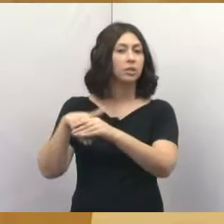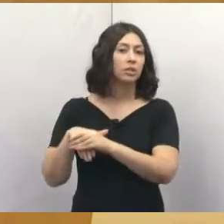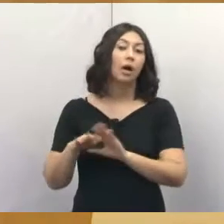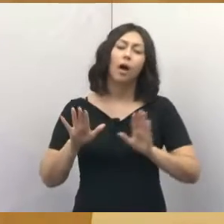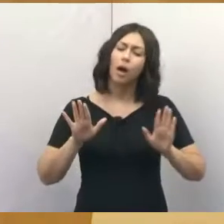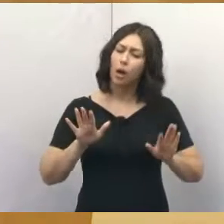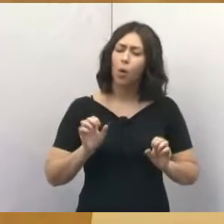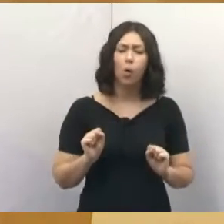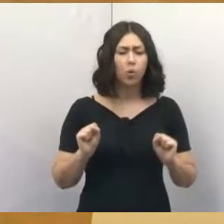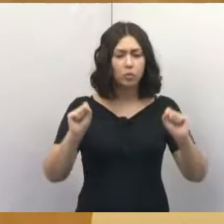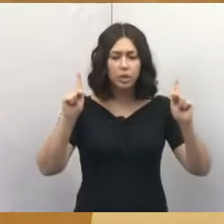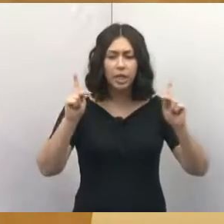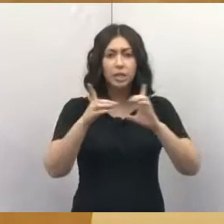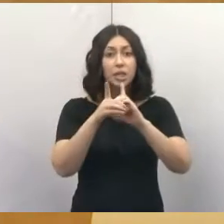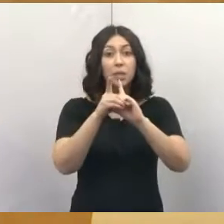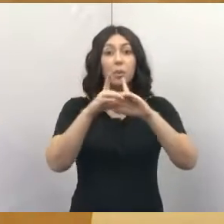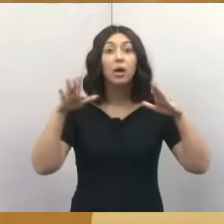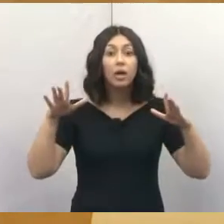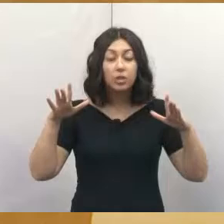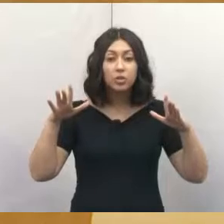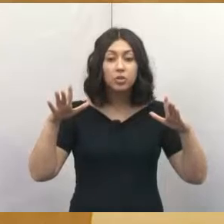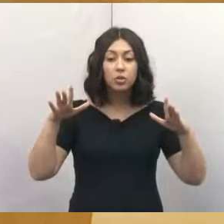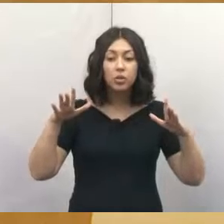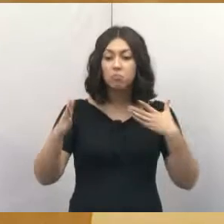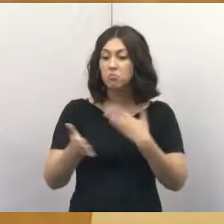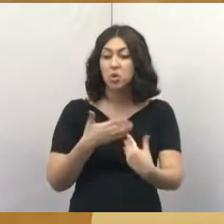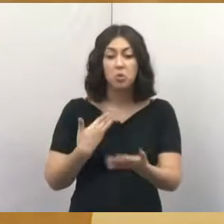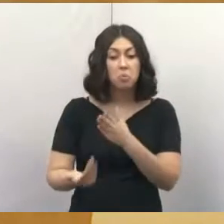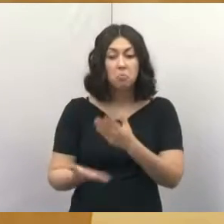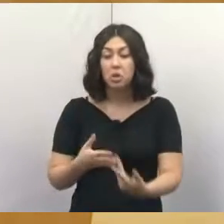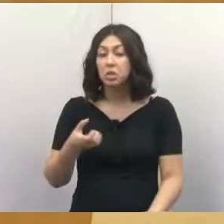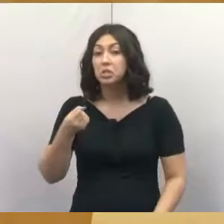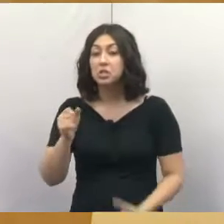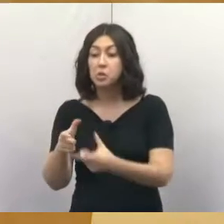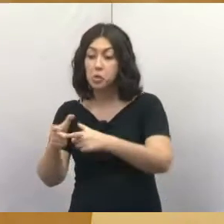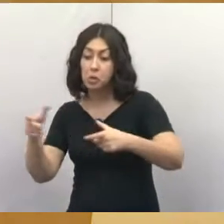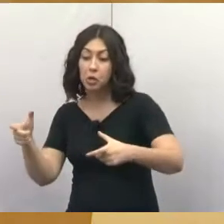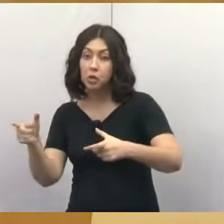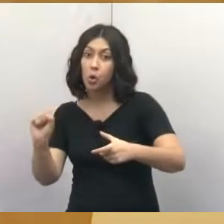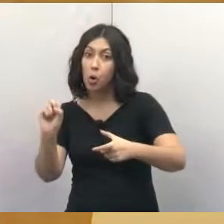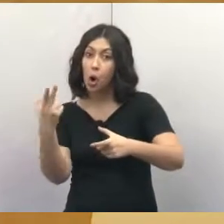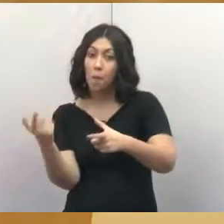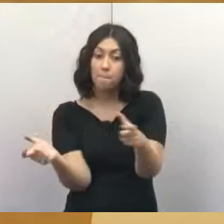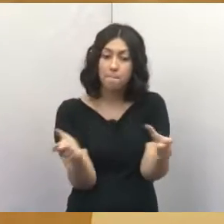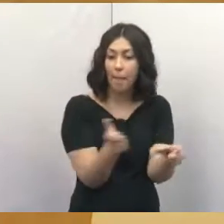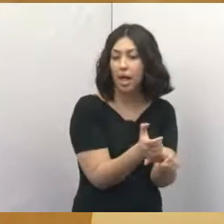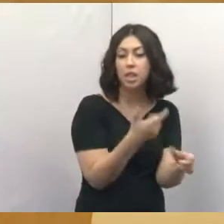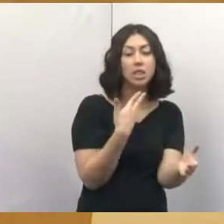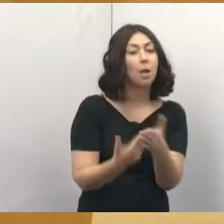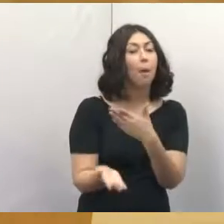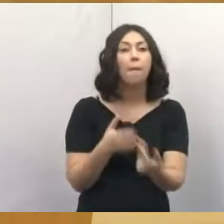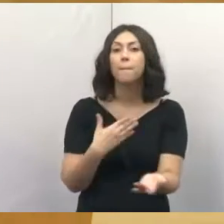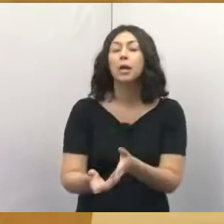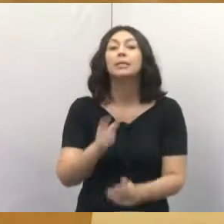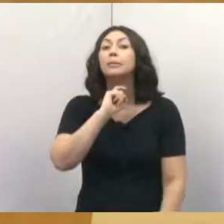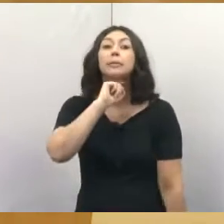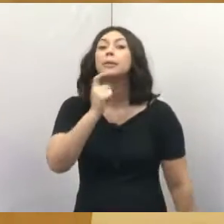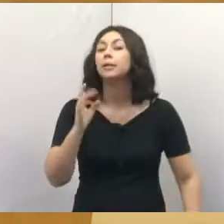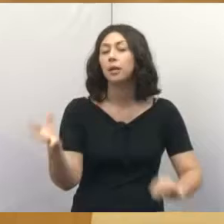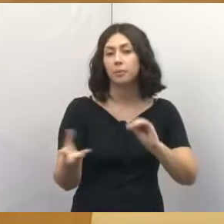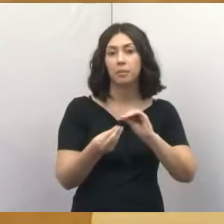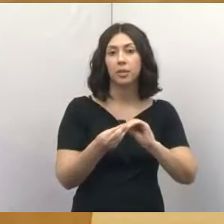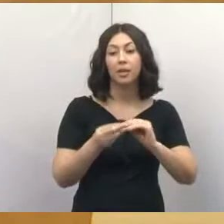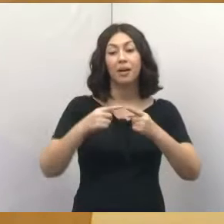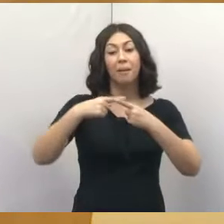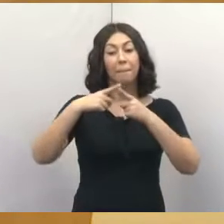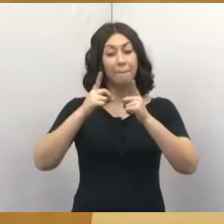Aí sim, era mais democrático, porque nem maioria e nem minoria poderiam, então, fazer essas emendas.